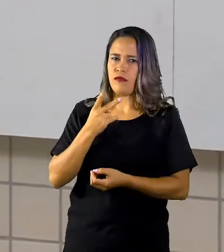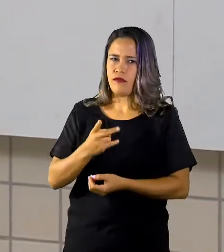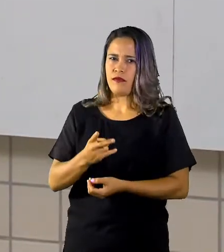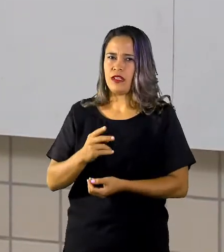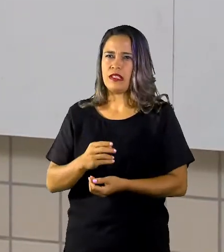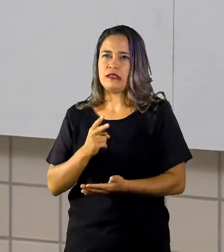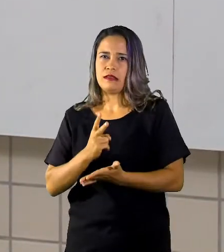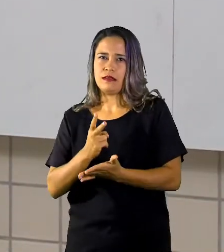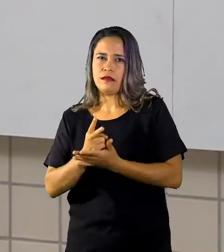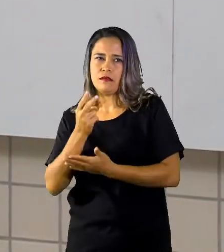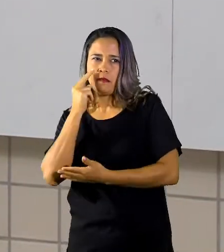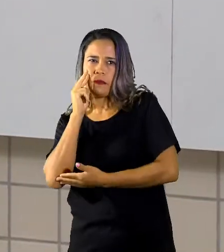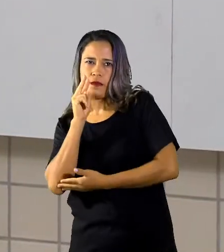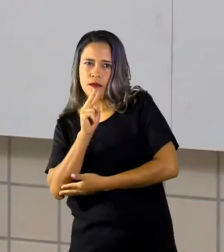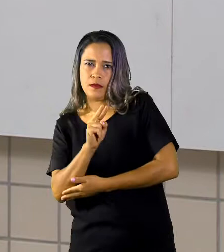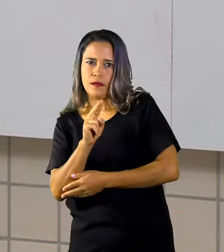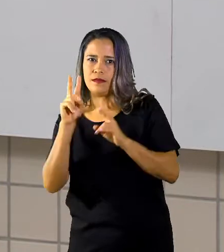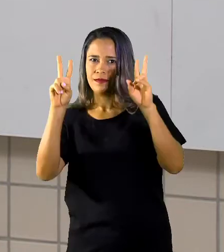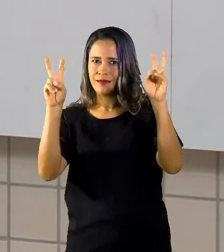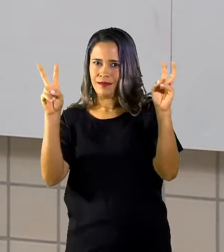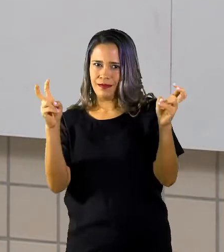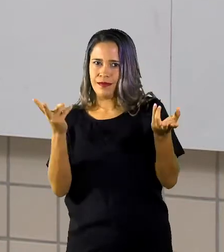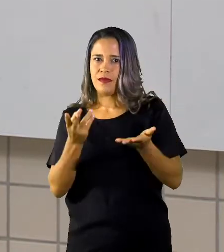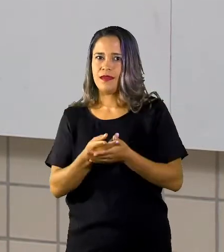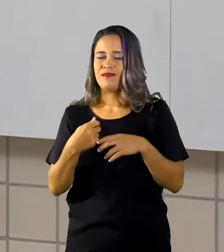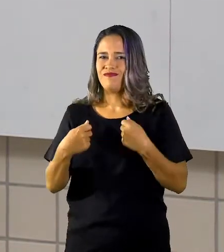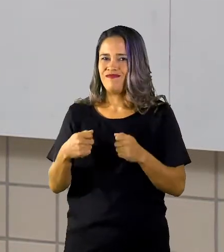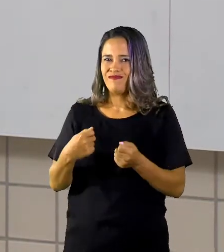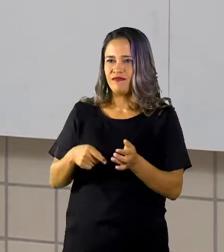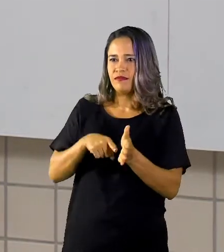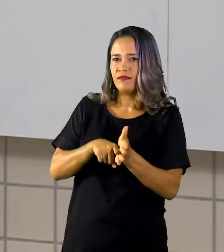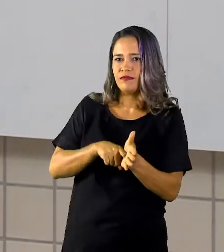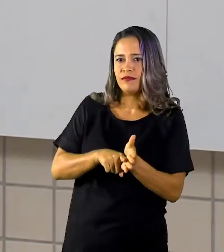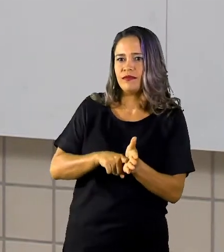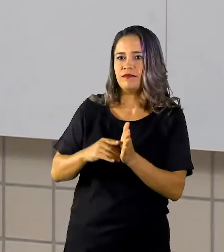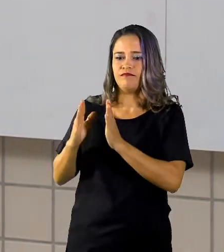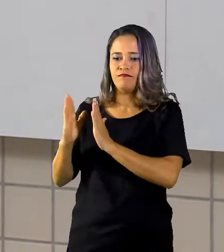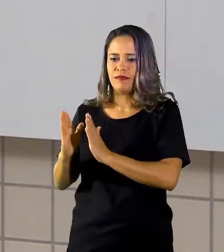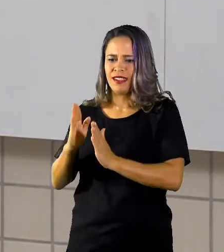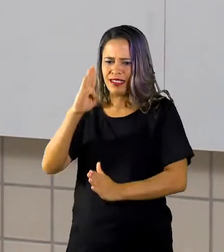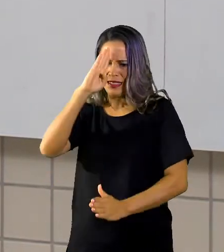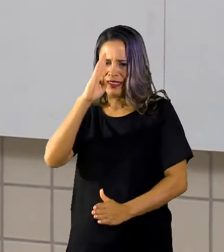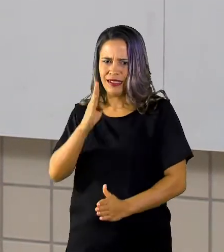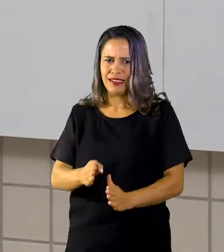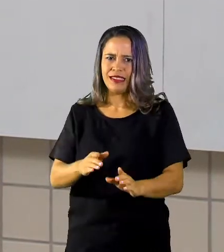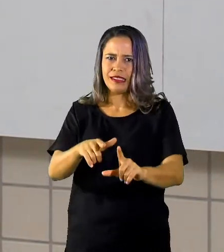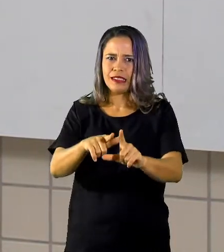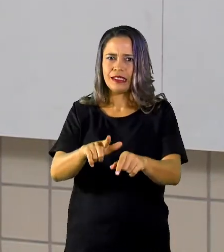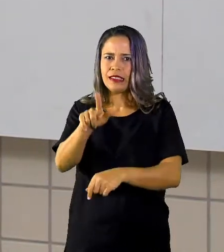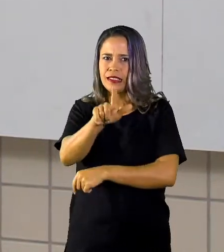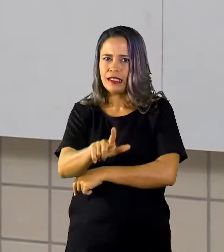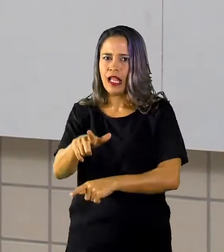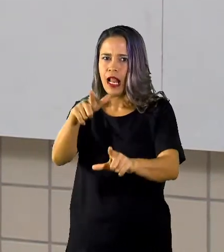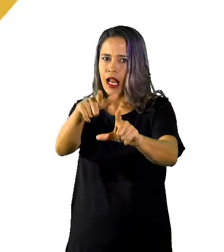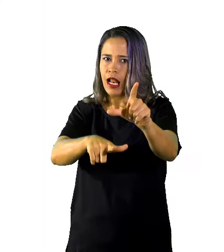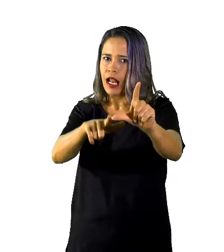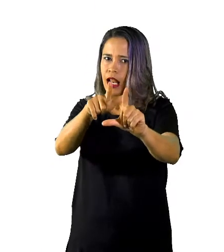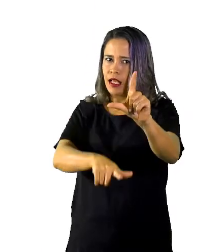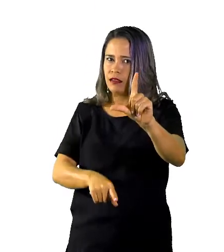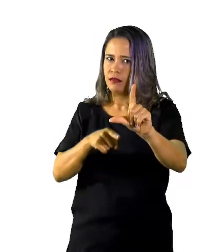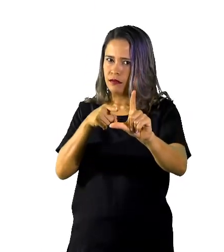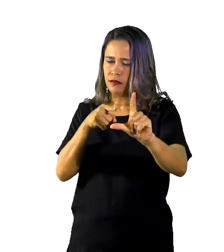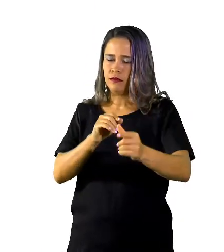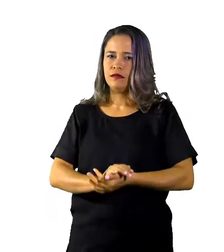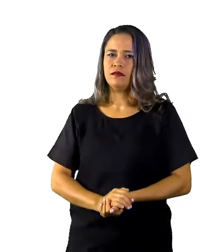formos olhar para isso, nós vamos ter que verificar a nossa parte literal. É a nossa parte que tem as letras. E olha só a